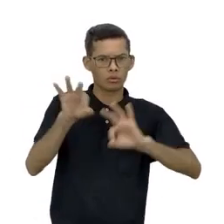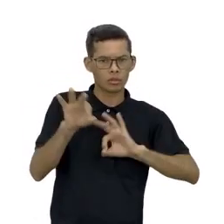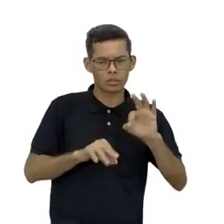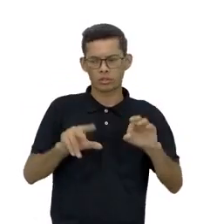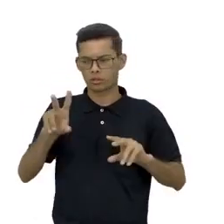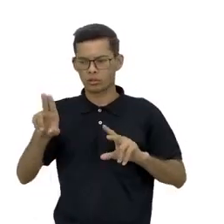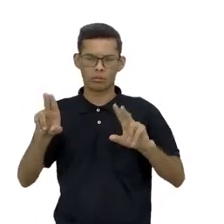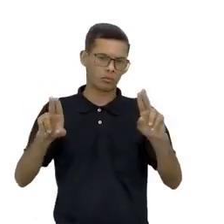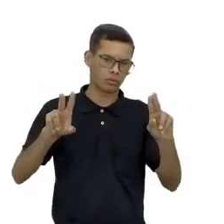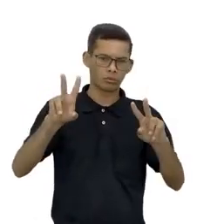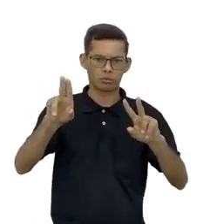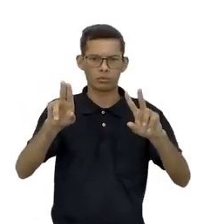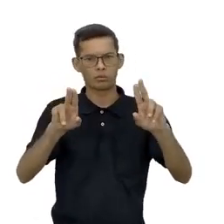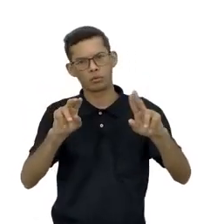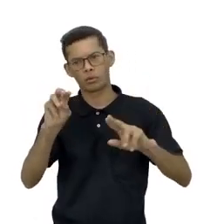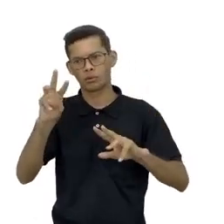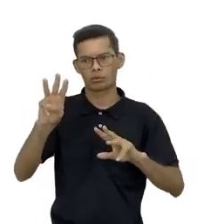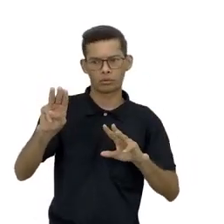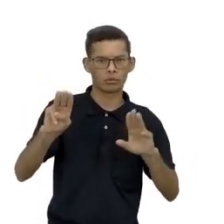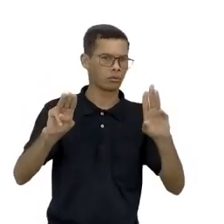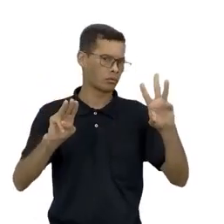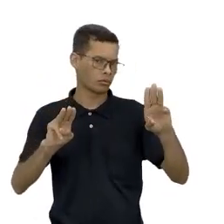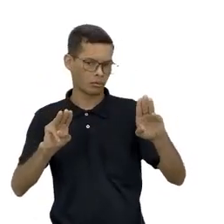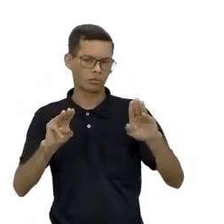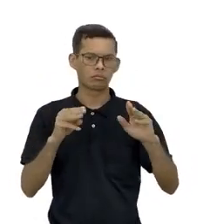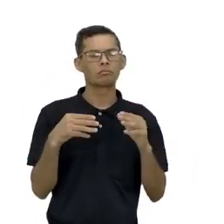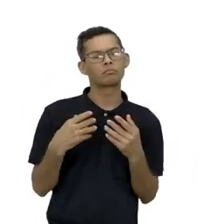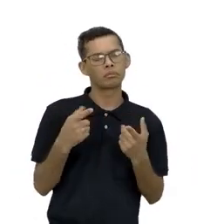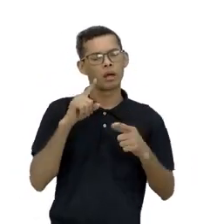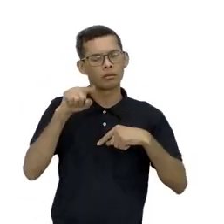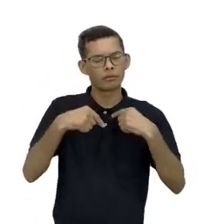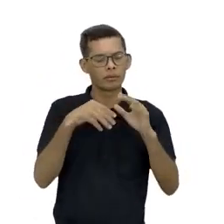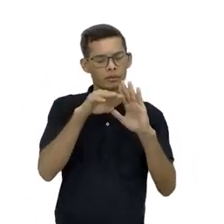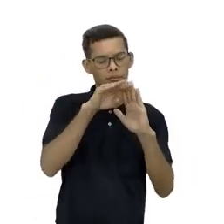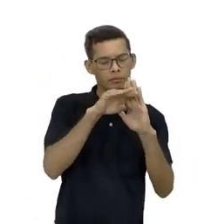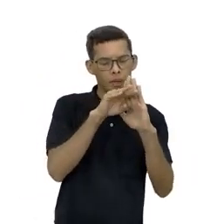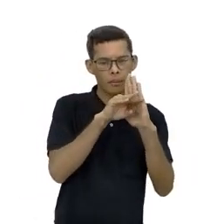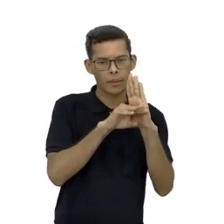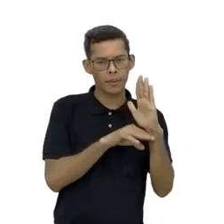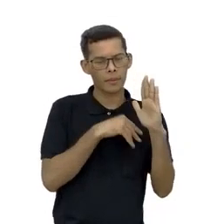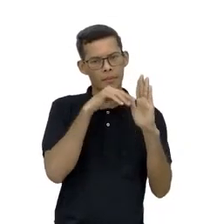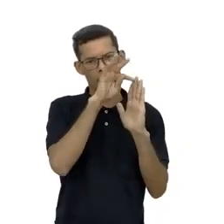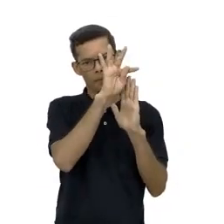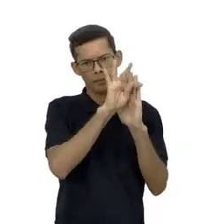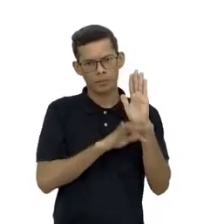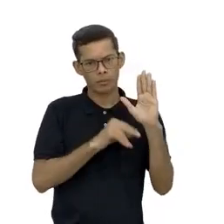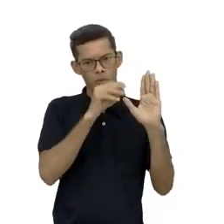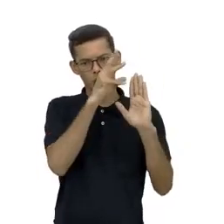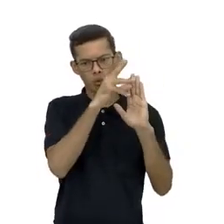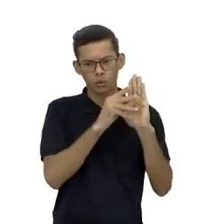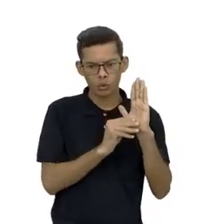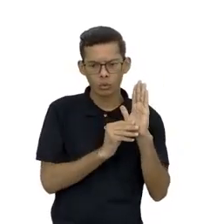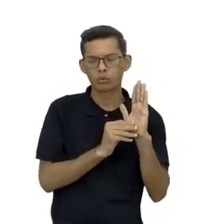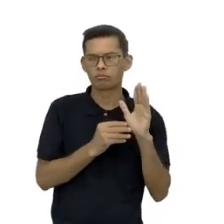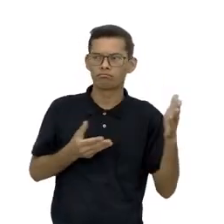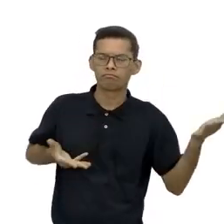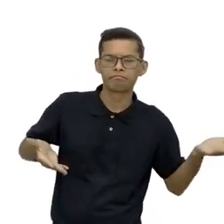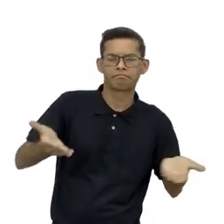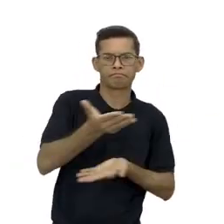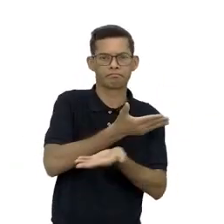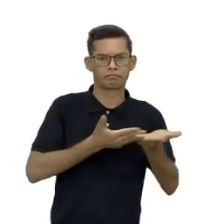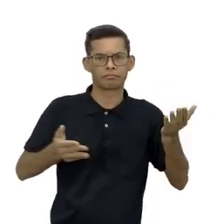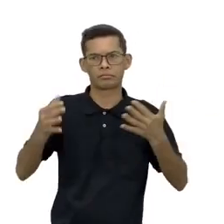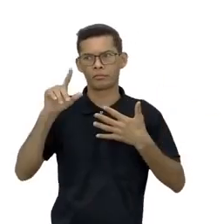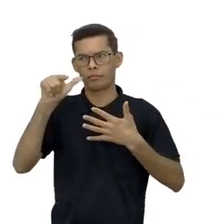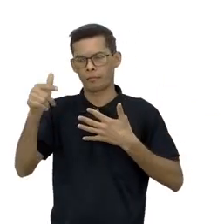ou trios para que escrevam as demais instruções, as quais deverão ser coletivamente